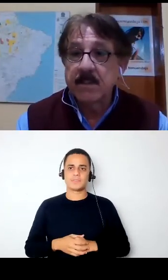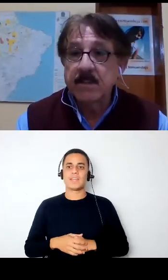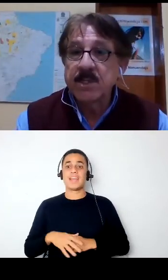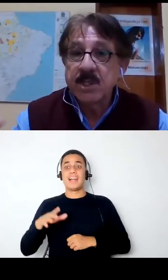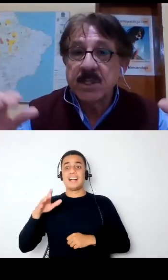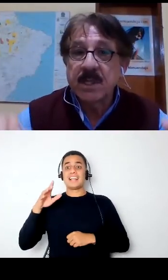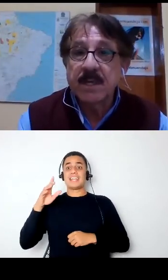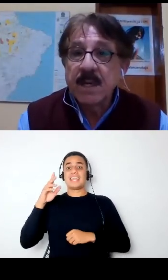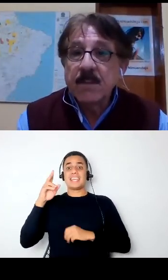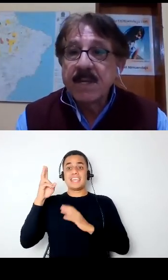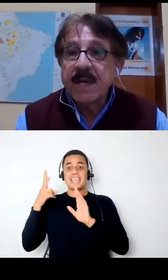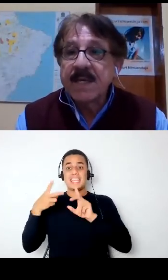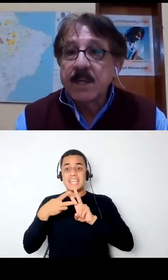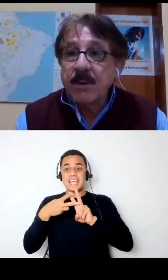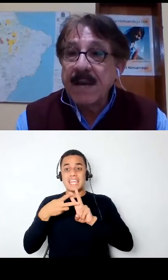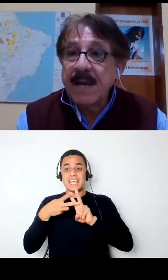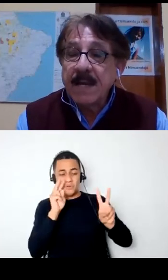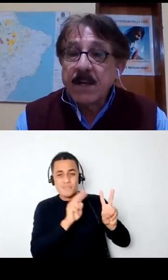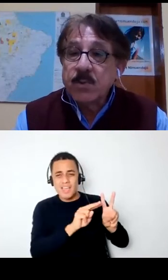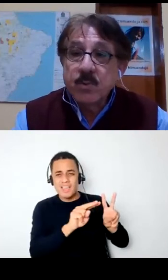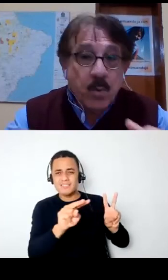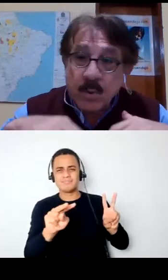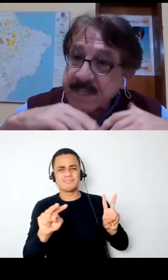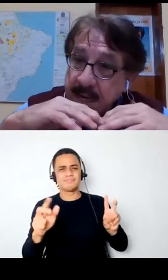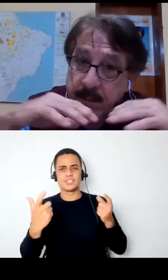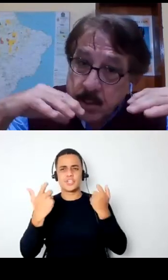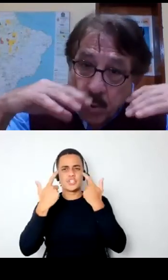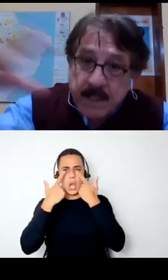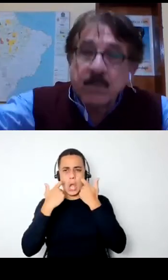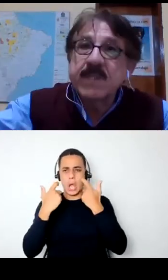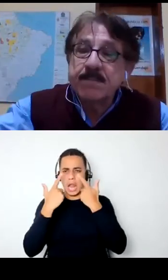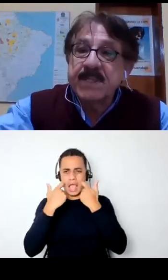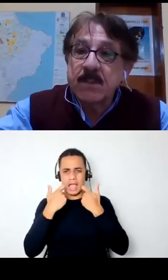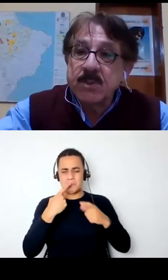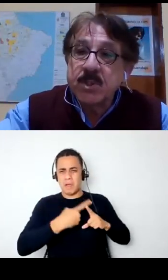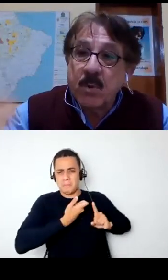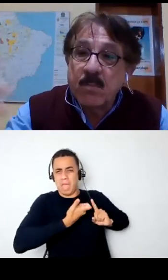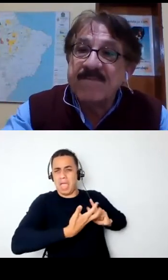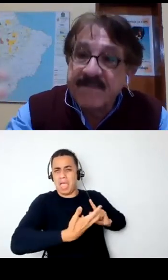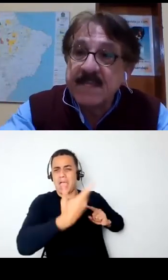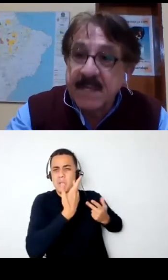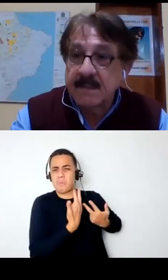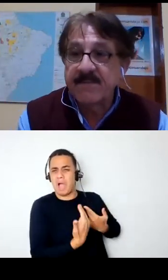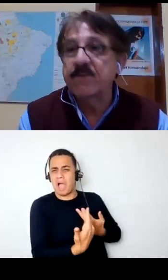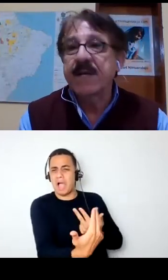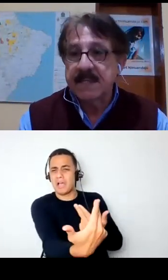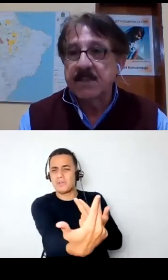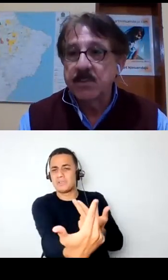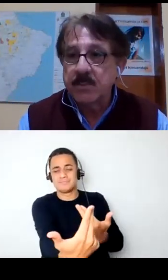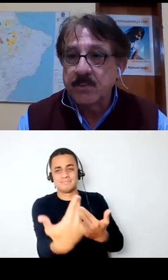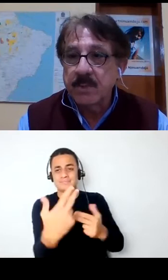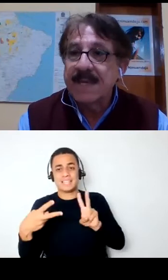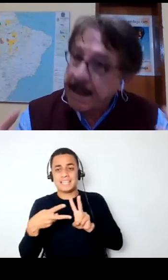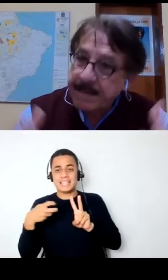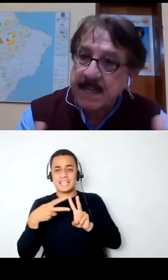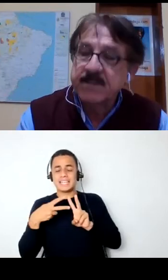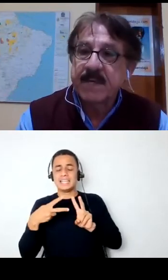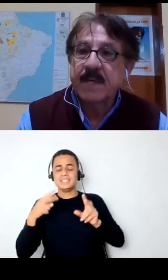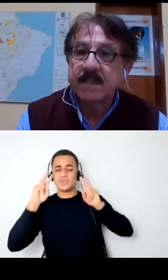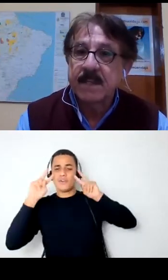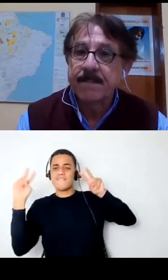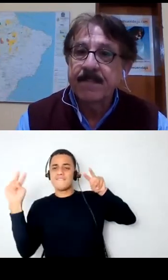pasta, tira o óleo, vende para os brasileiros fritar seu bolinho e faz pasta de soja para o gado americano, o gado